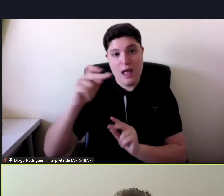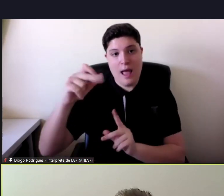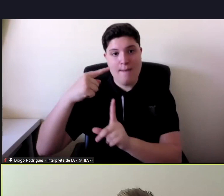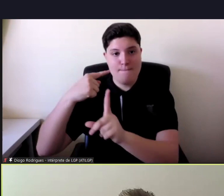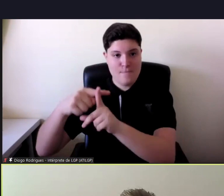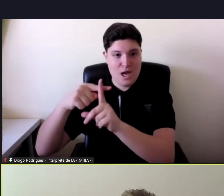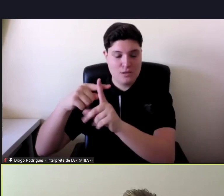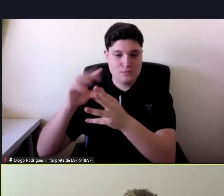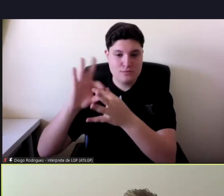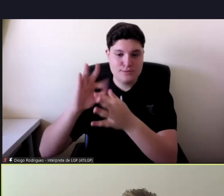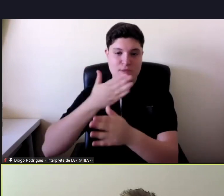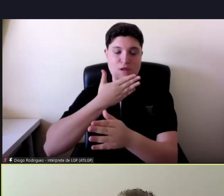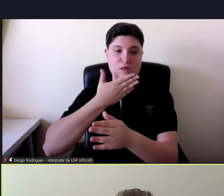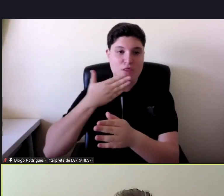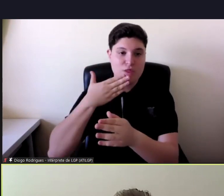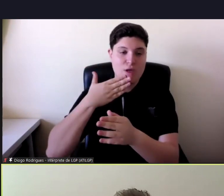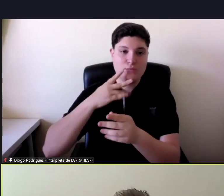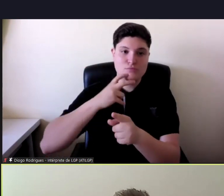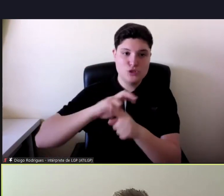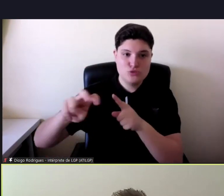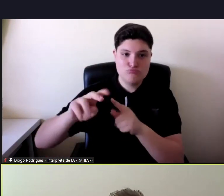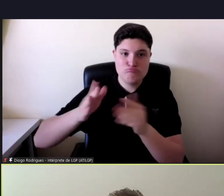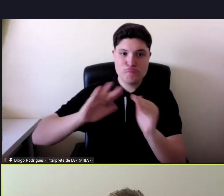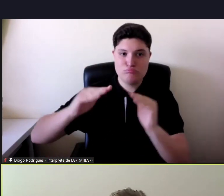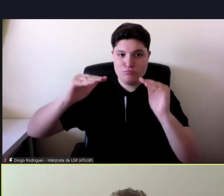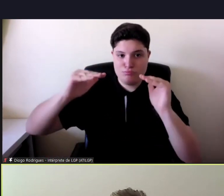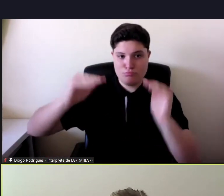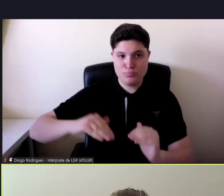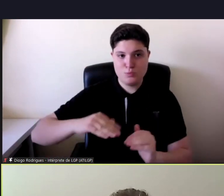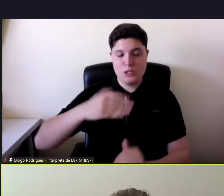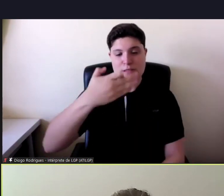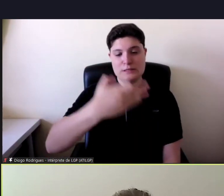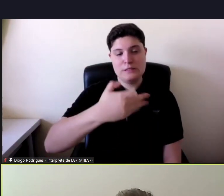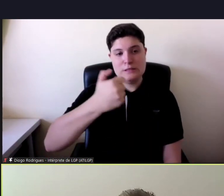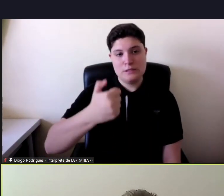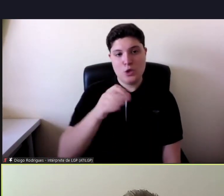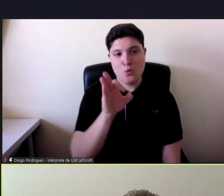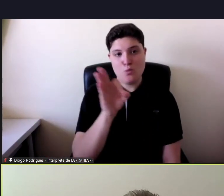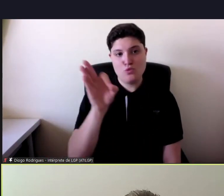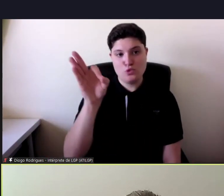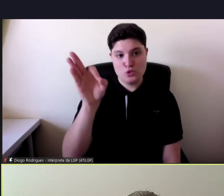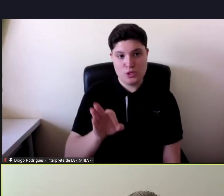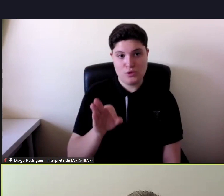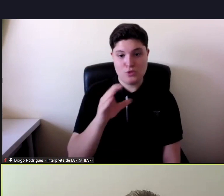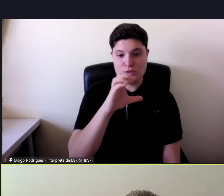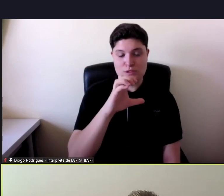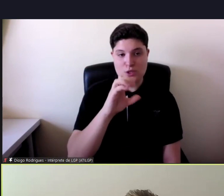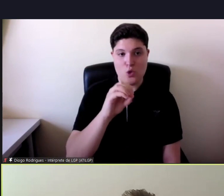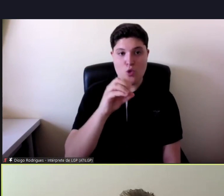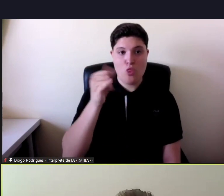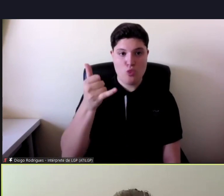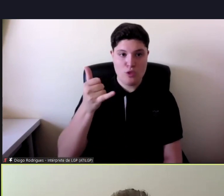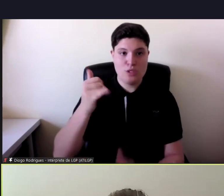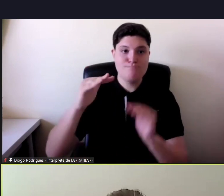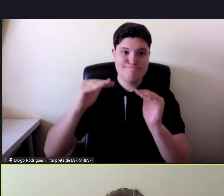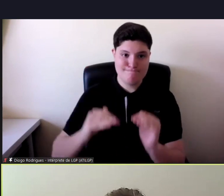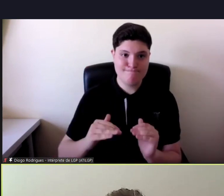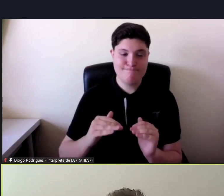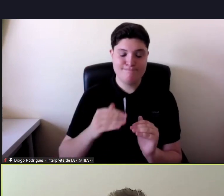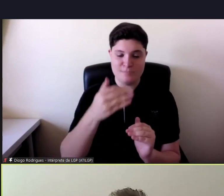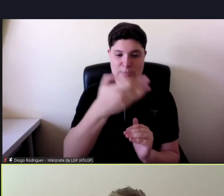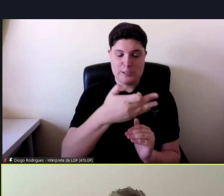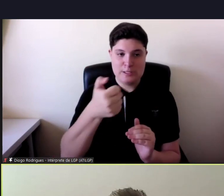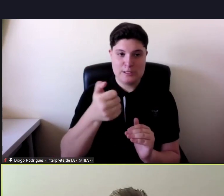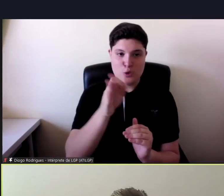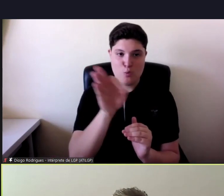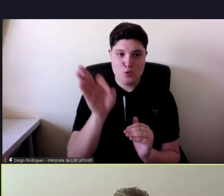vida. E a razão, o que é quando falamos do clima estável, é muito importante percebermos, entendermos